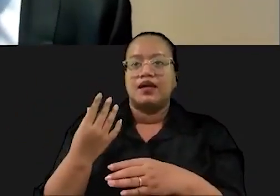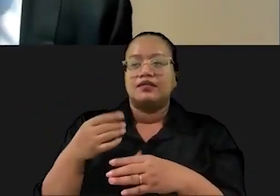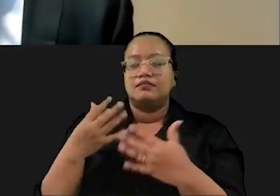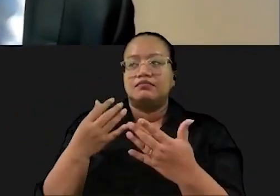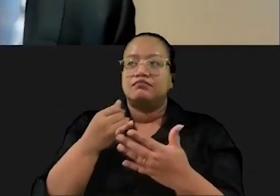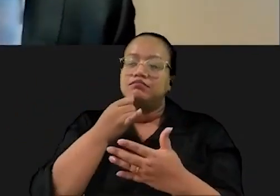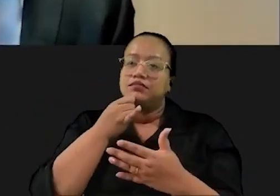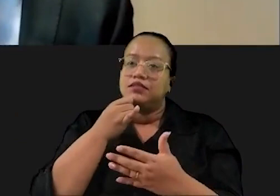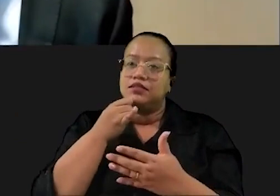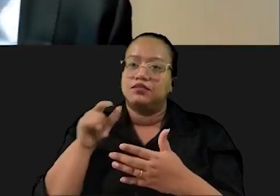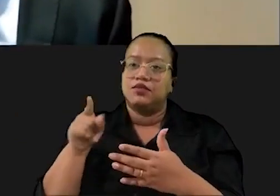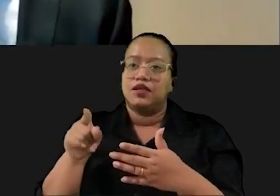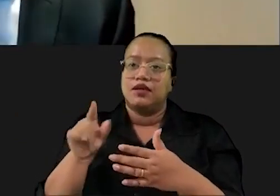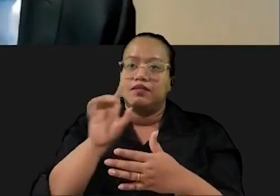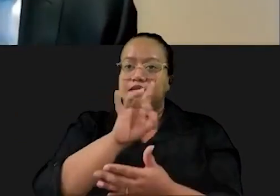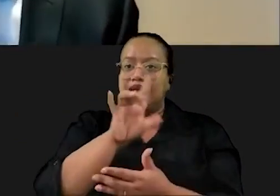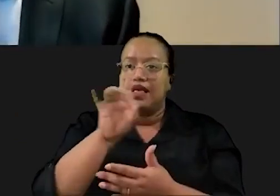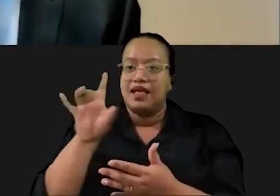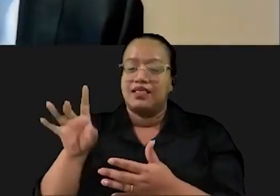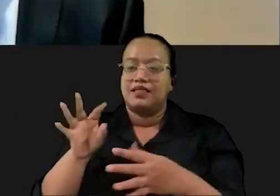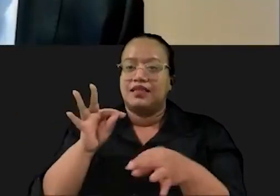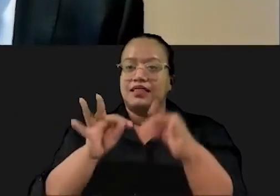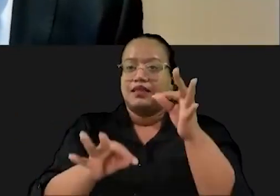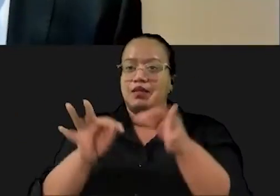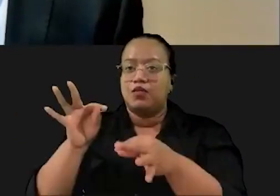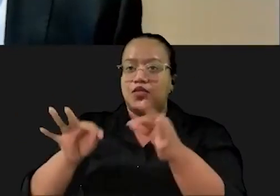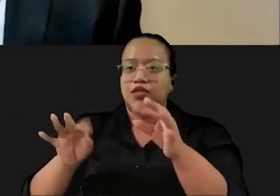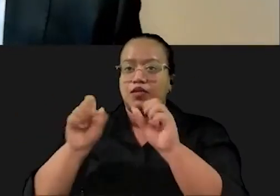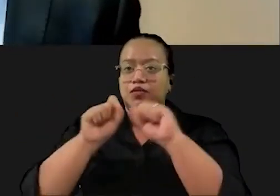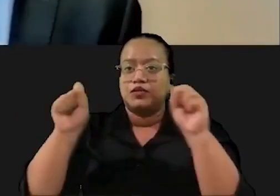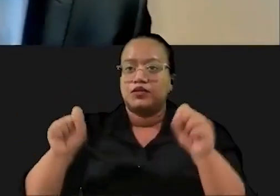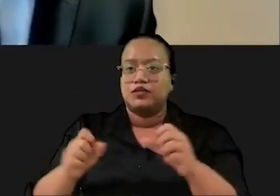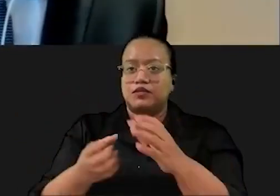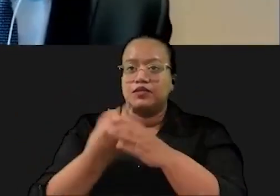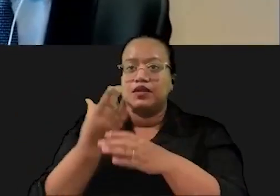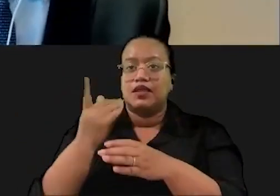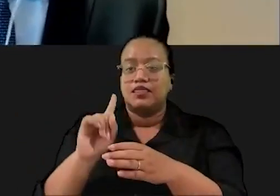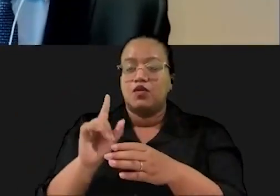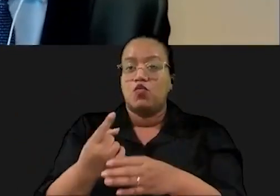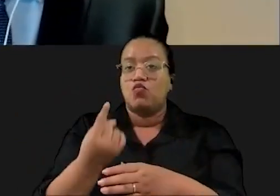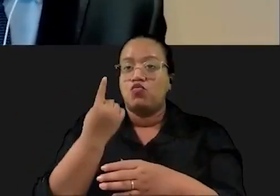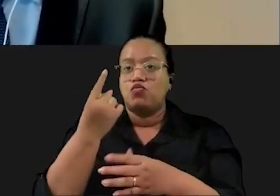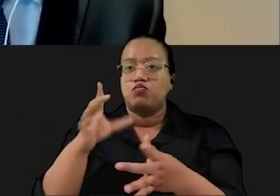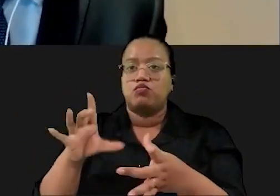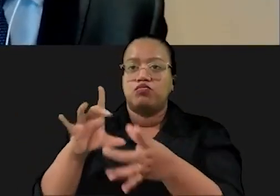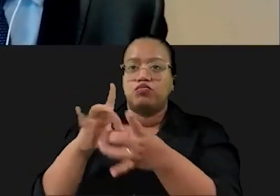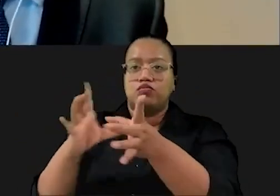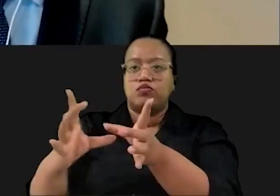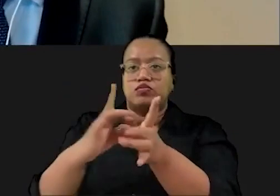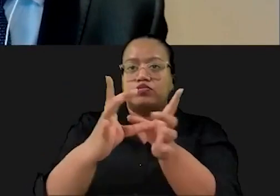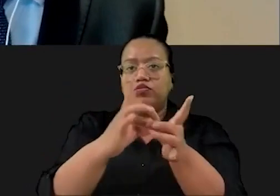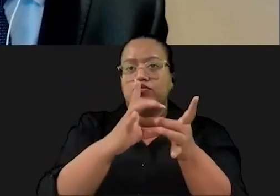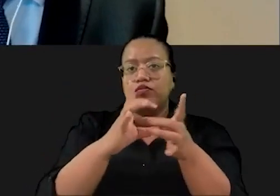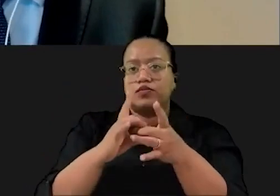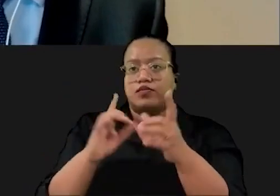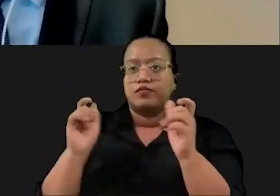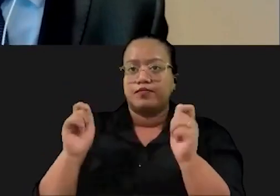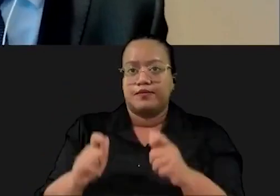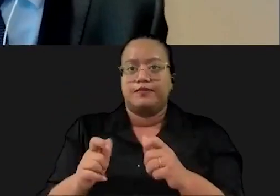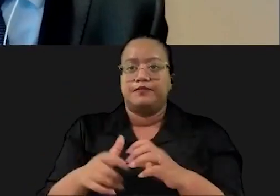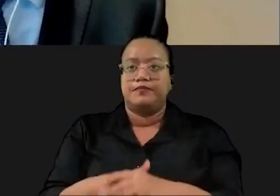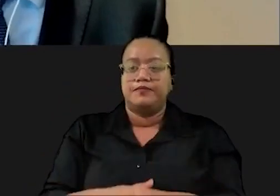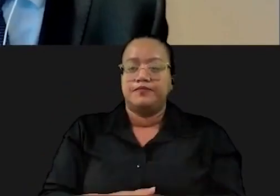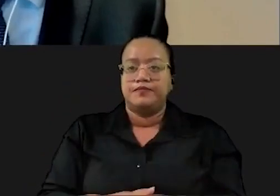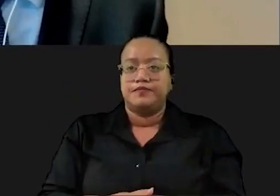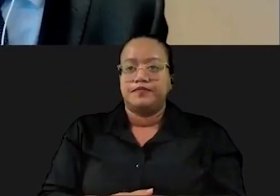um conjunto compartilhado de serviços em nuvem, né? E o que nós podemos fazer para eliminar